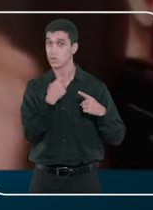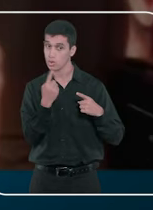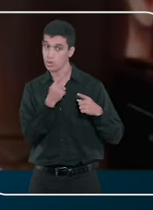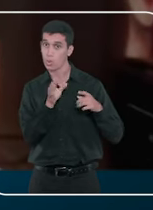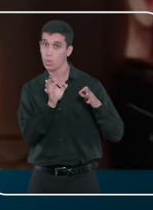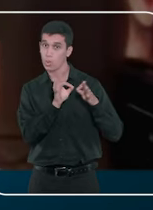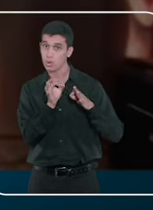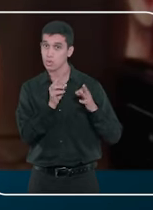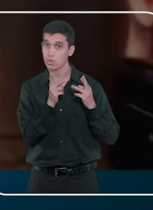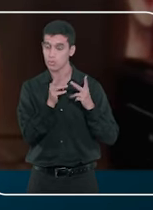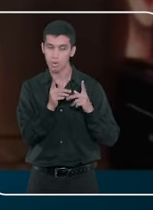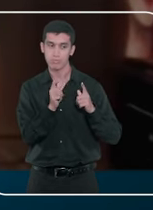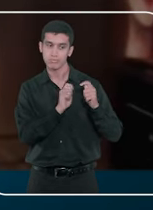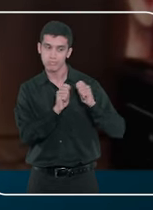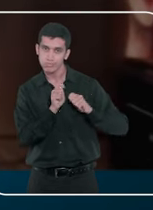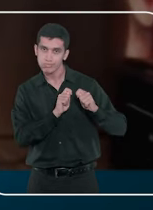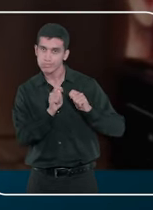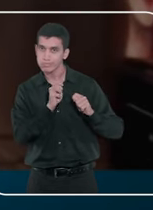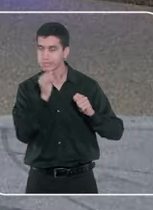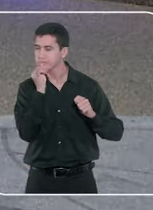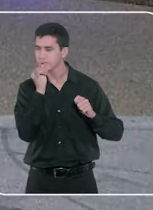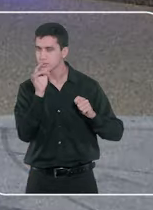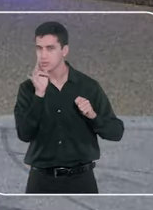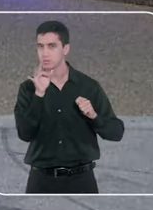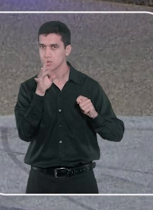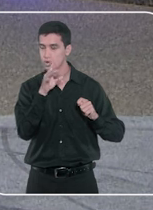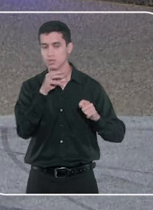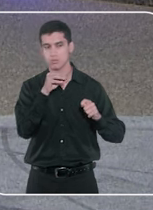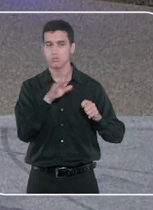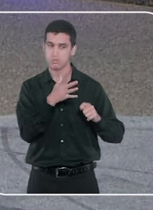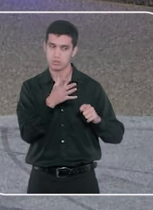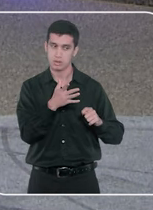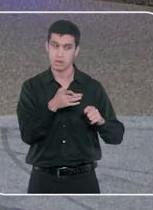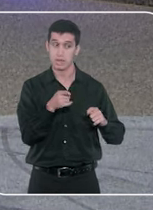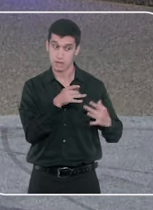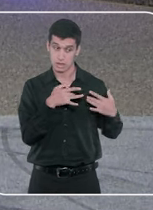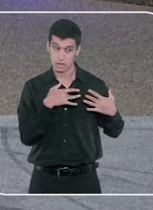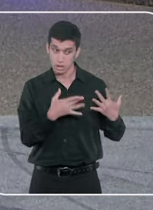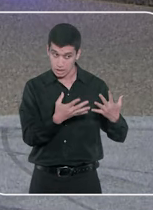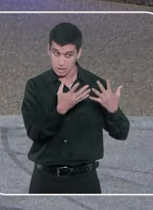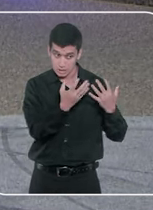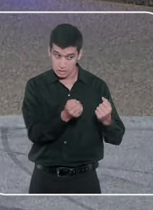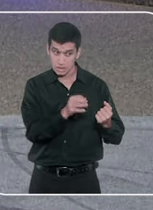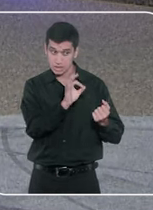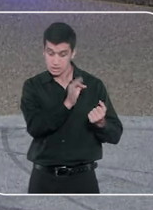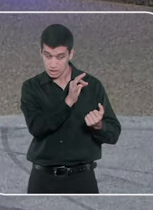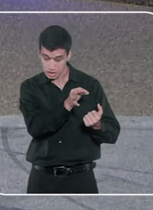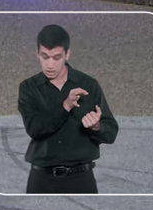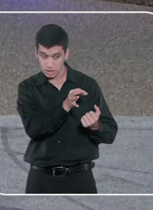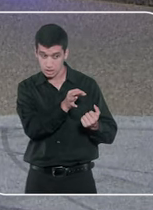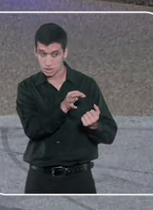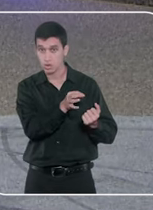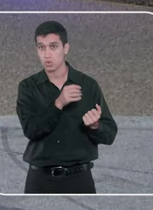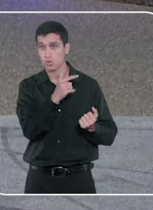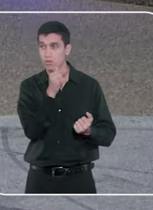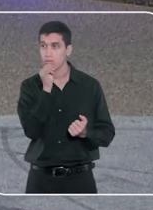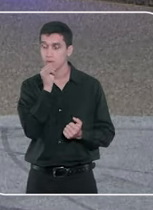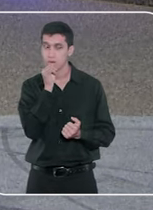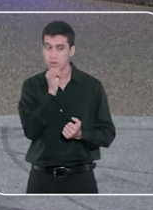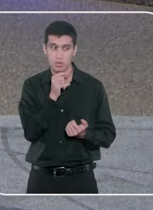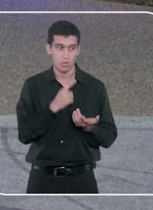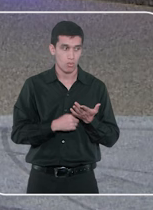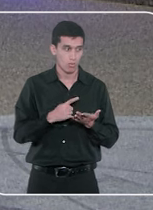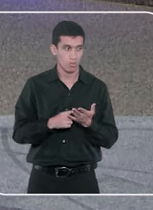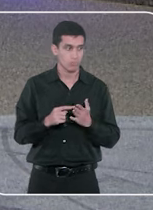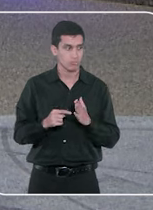jurídico que projeta efeitos no processo, então a voluntariedade ela é indispensável, não existe um acordo